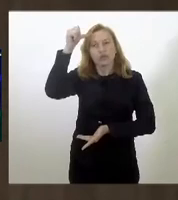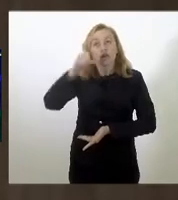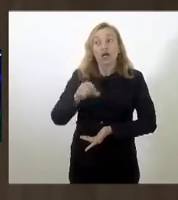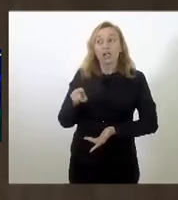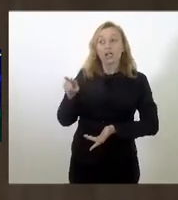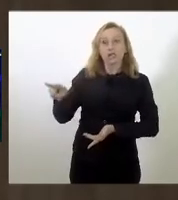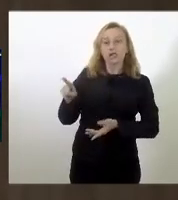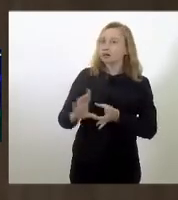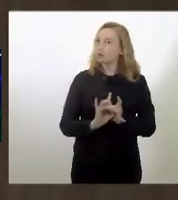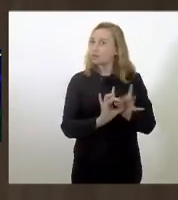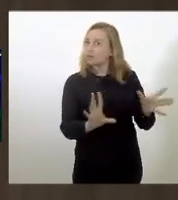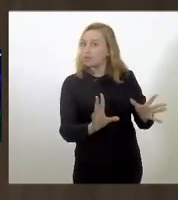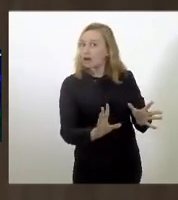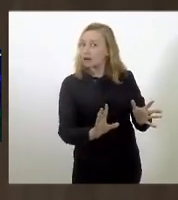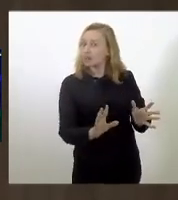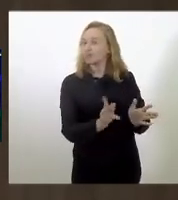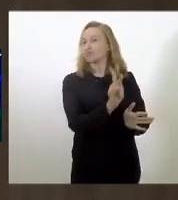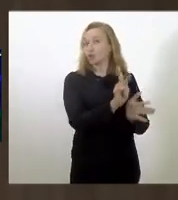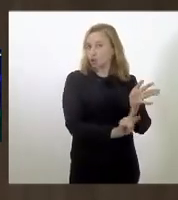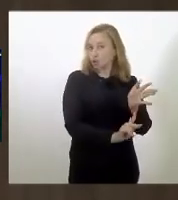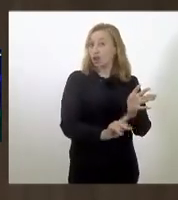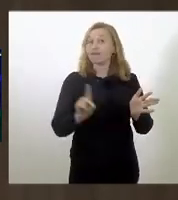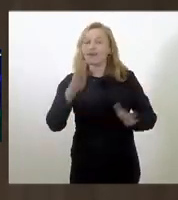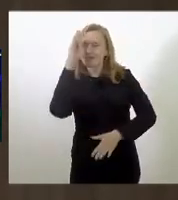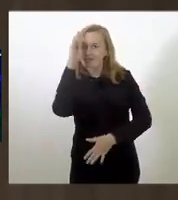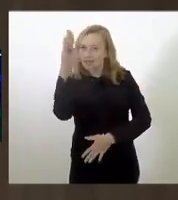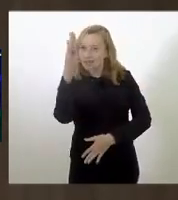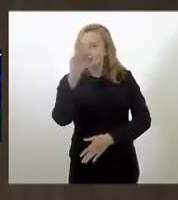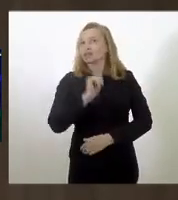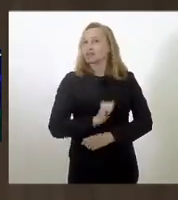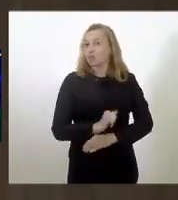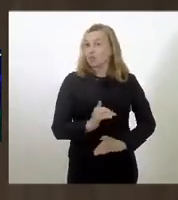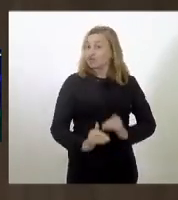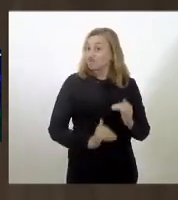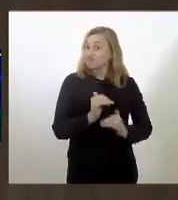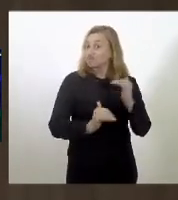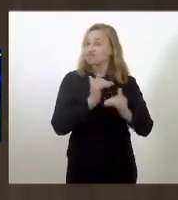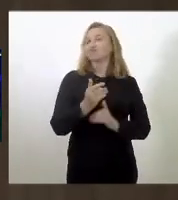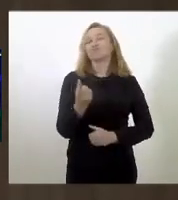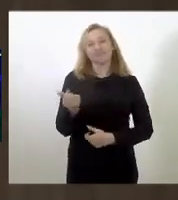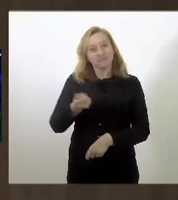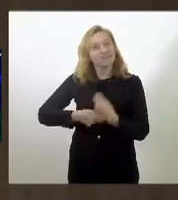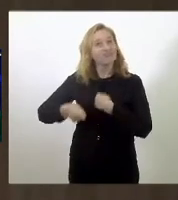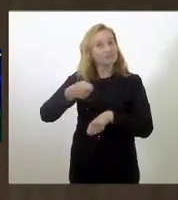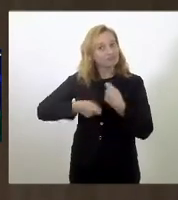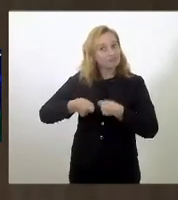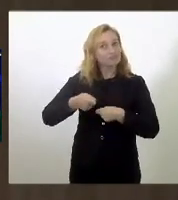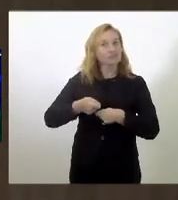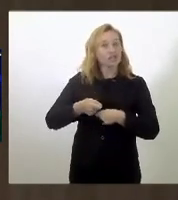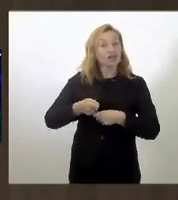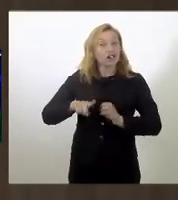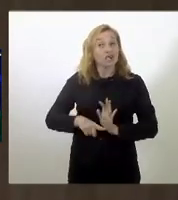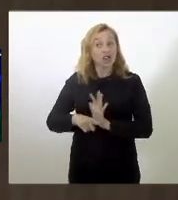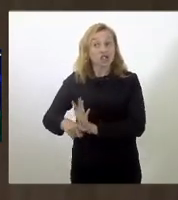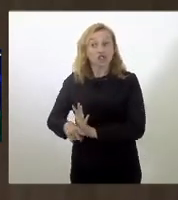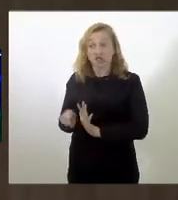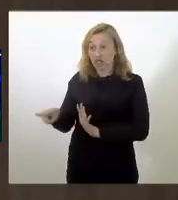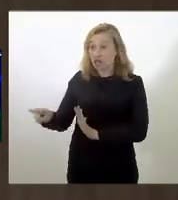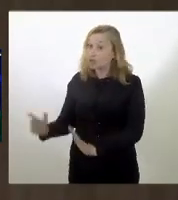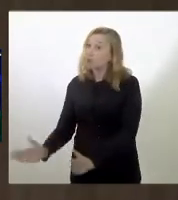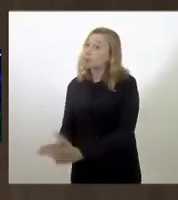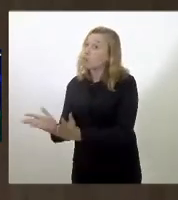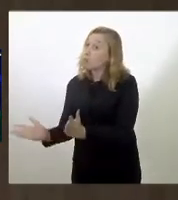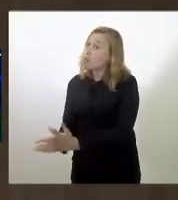ele autorize esse projeto, que é fundamental para o crescimento econômico e que tira aqueles mais